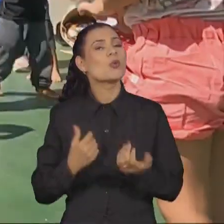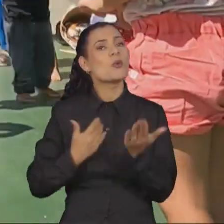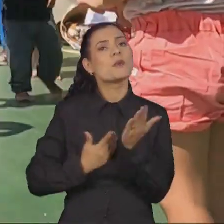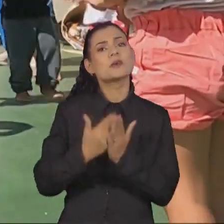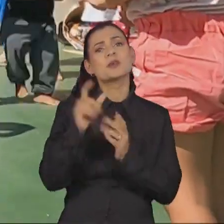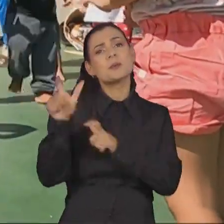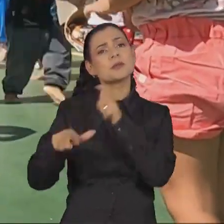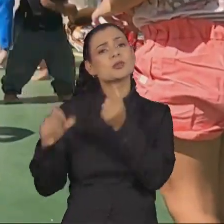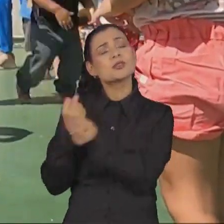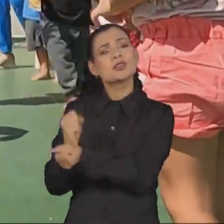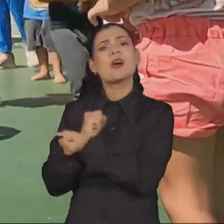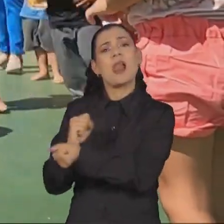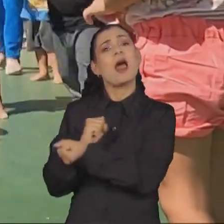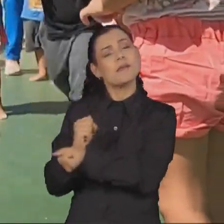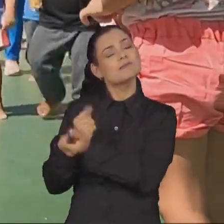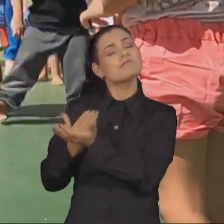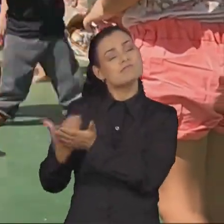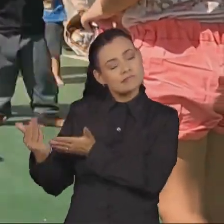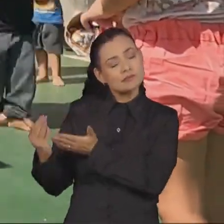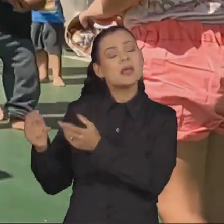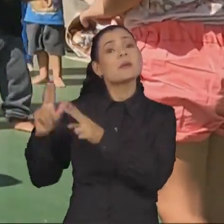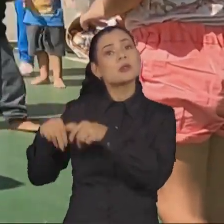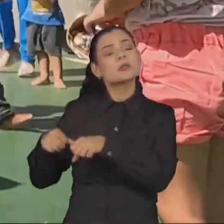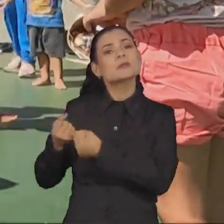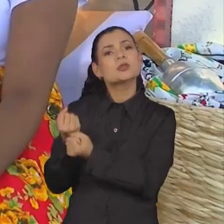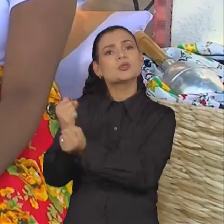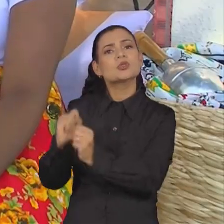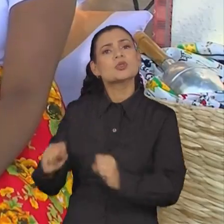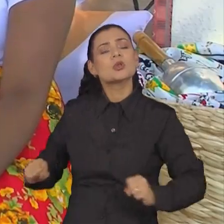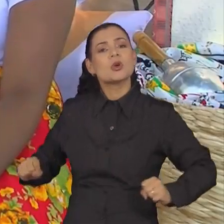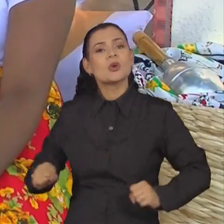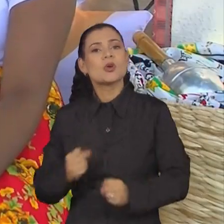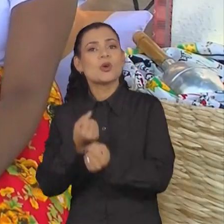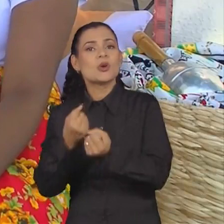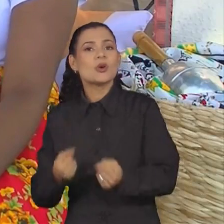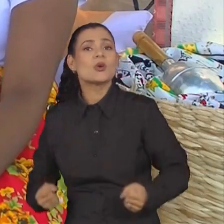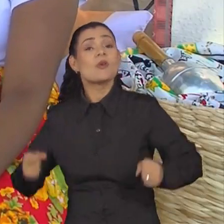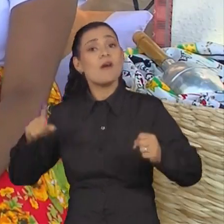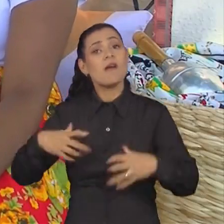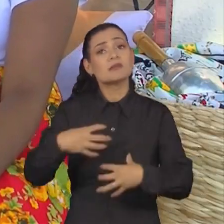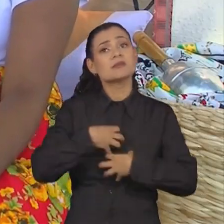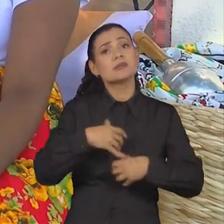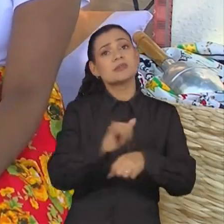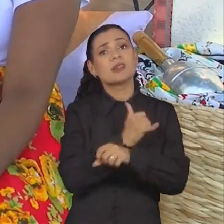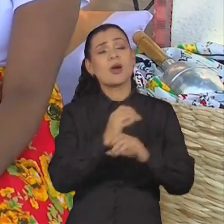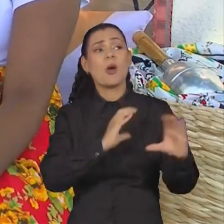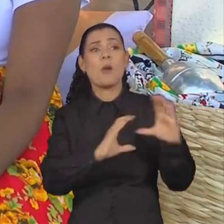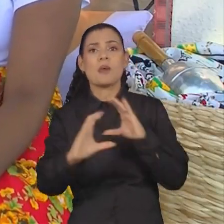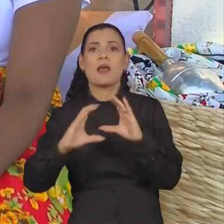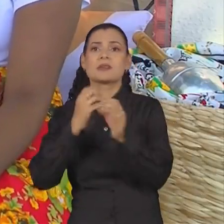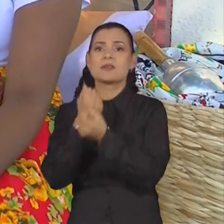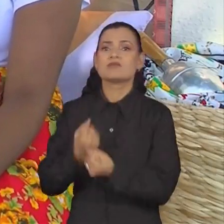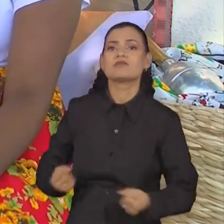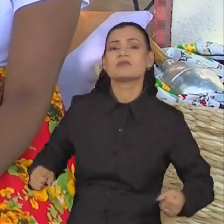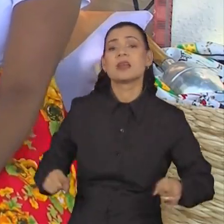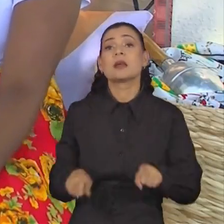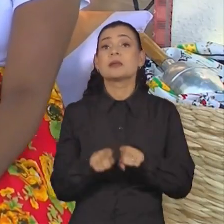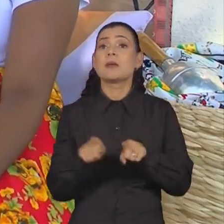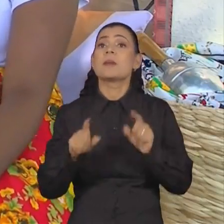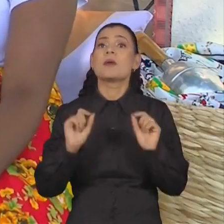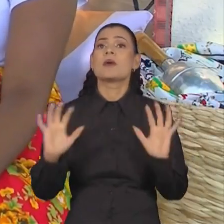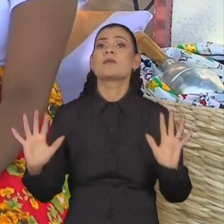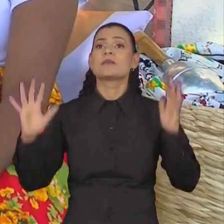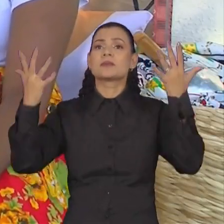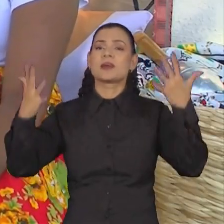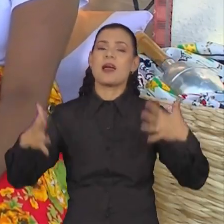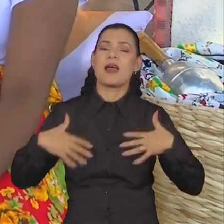pessoas escravizadas, né? Onde eles usavam o jongo como uma estratégia de comunicação entre eles e também a celebração